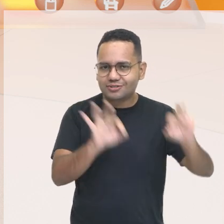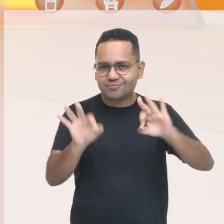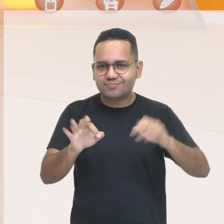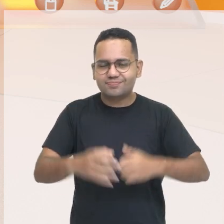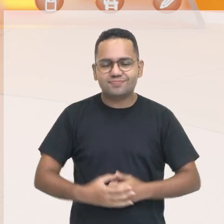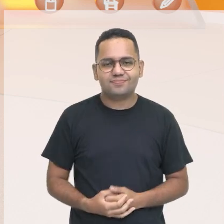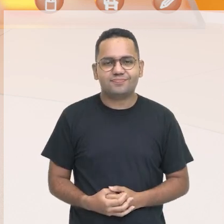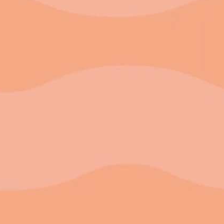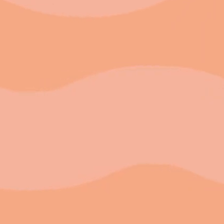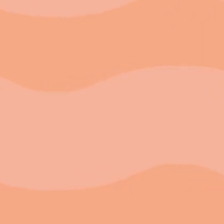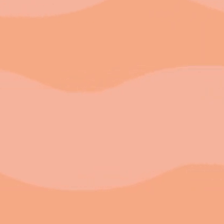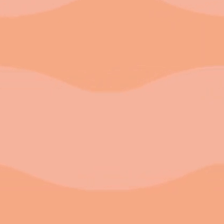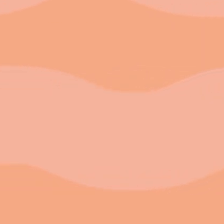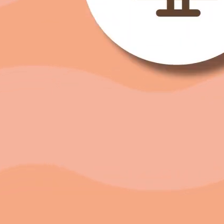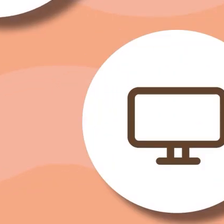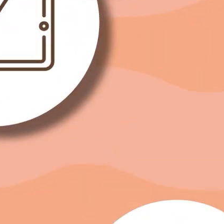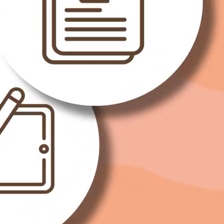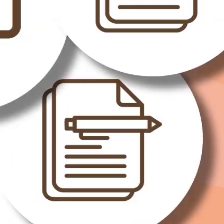acompanha na aula.